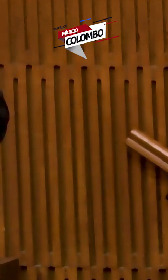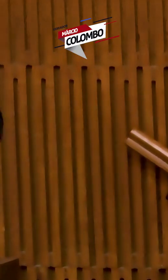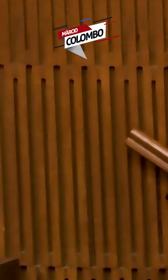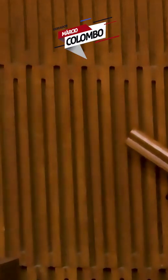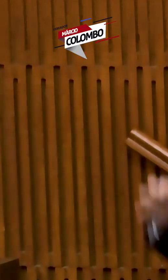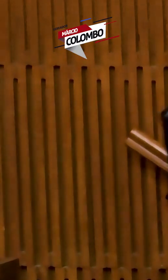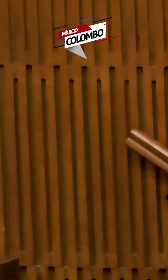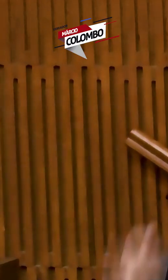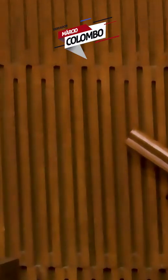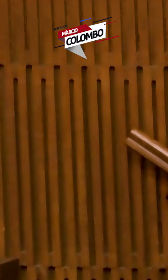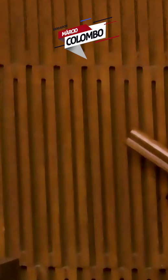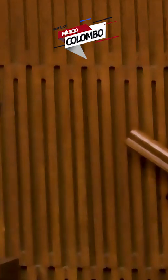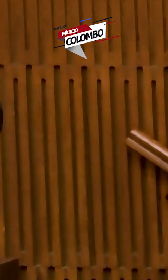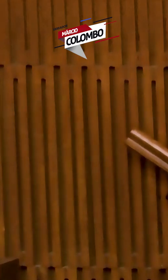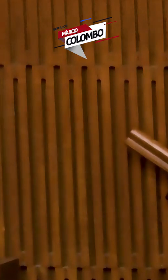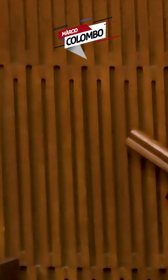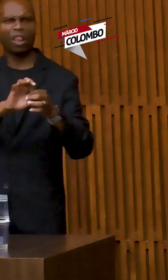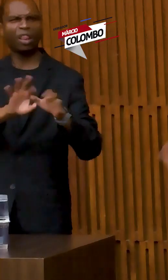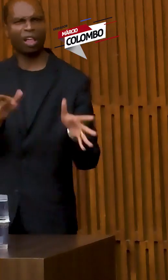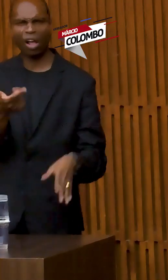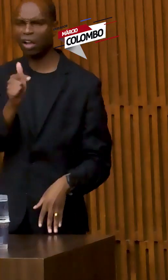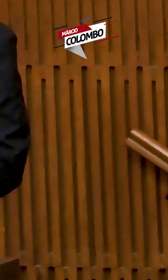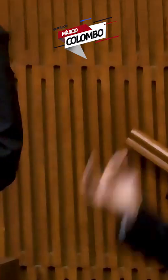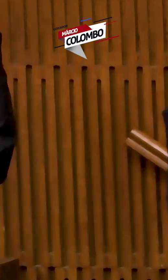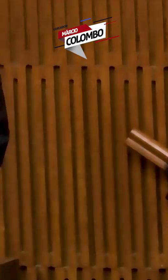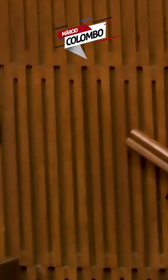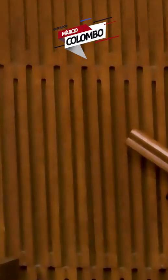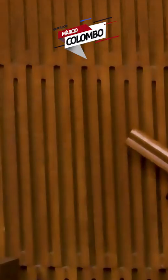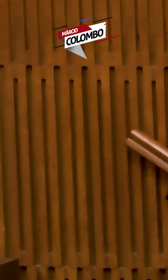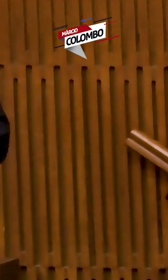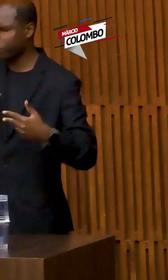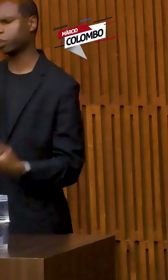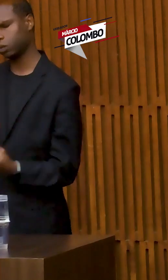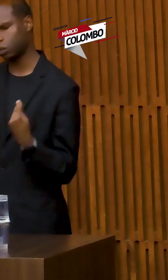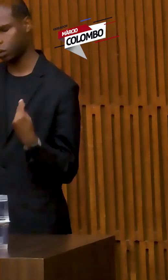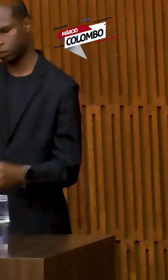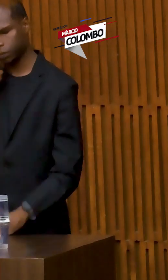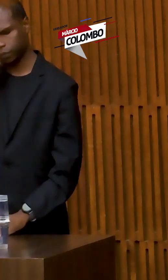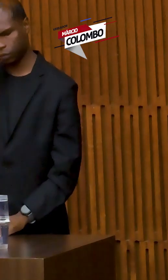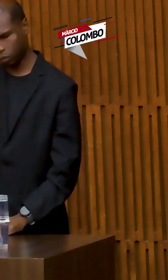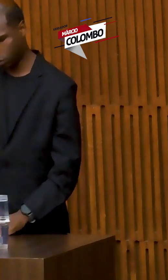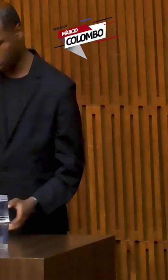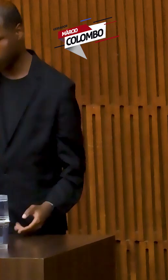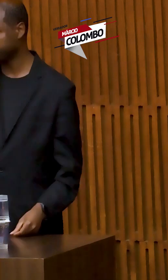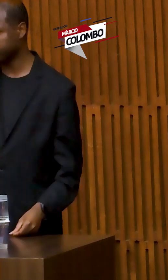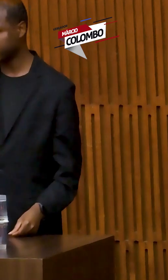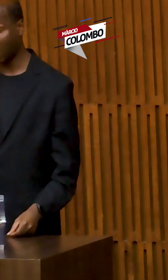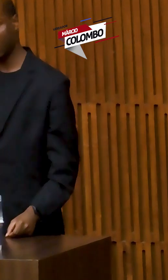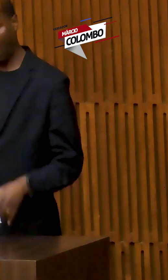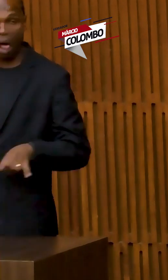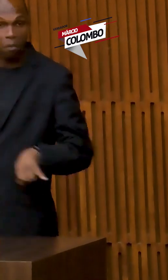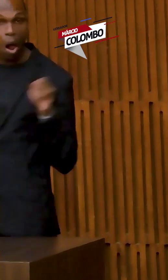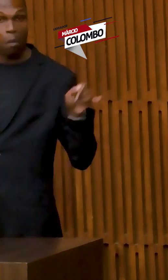que vocês defendem, que vocês tomam como exemplo pro Brasil a ser seguido? Tenha vergonha na cara, você só pode falar essas bobagens, porque